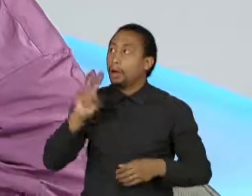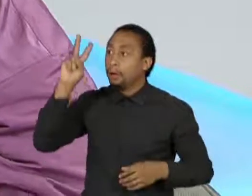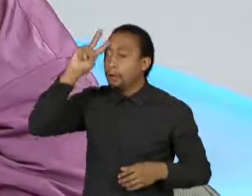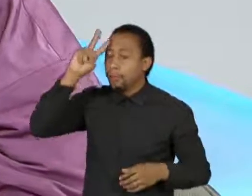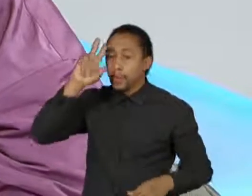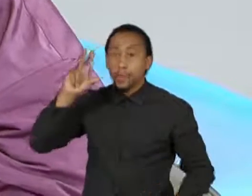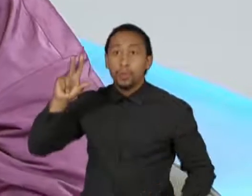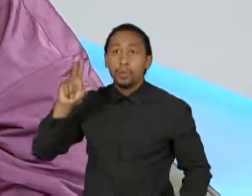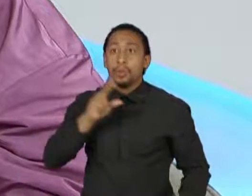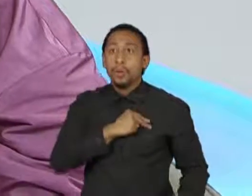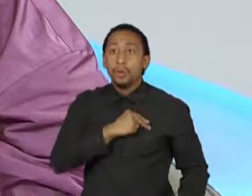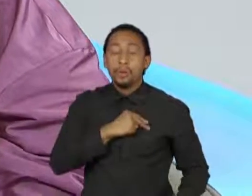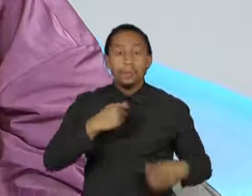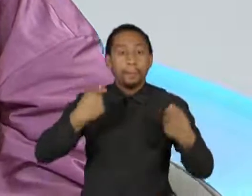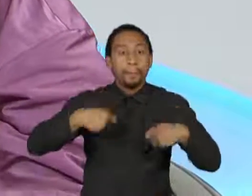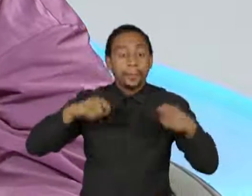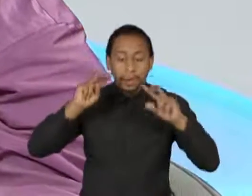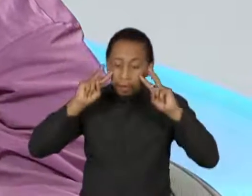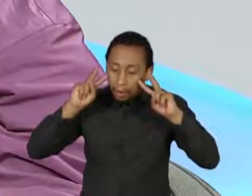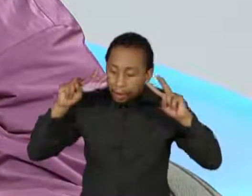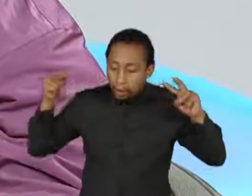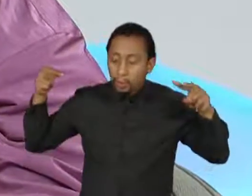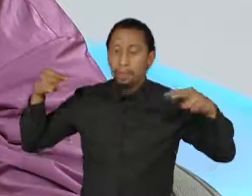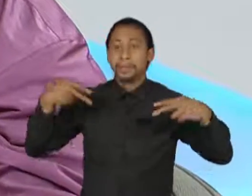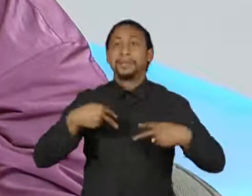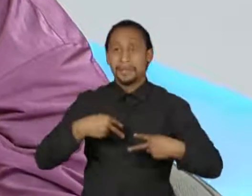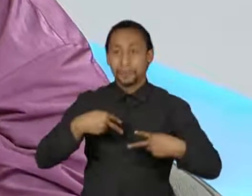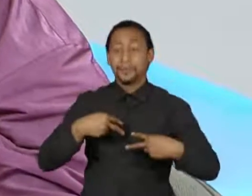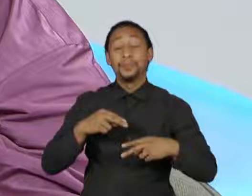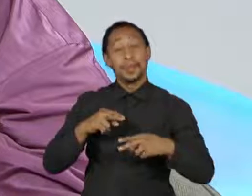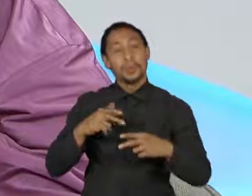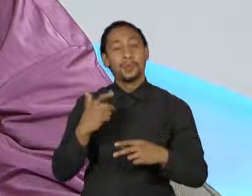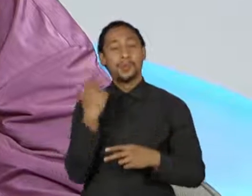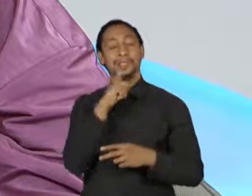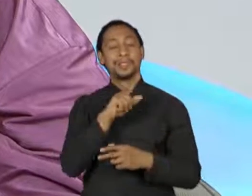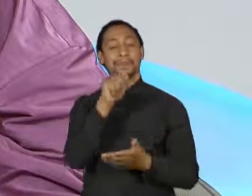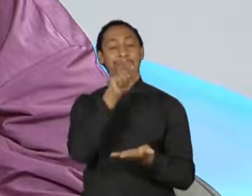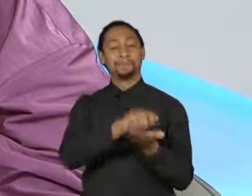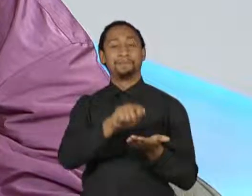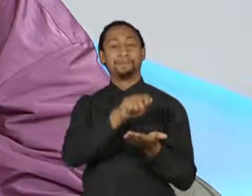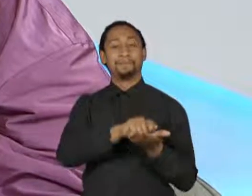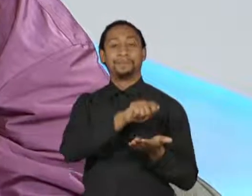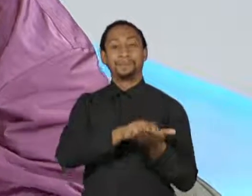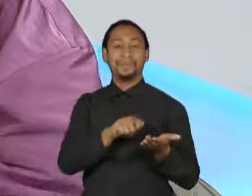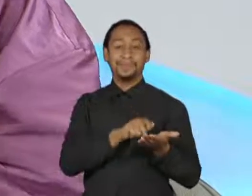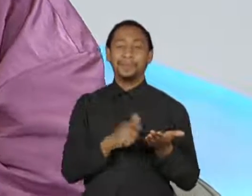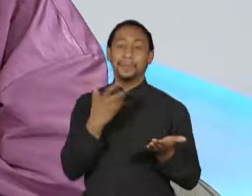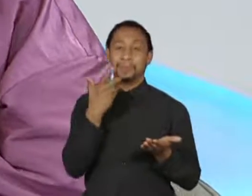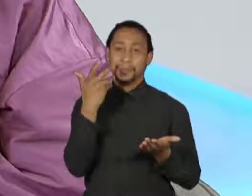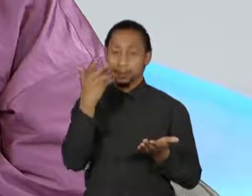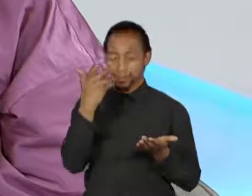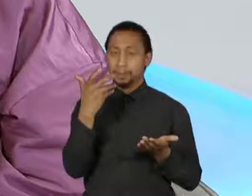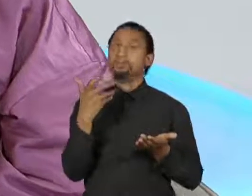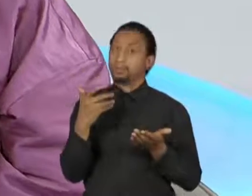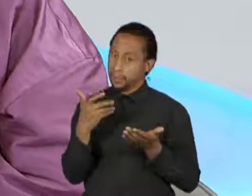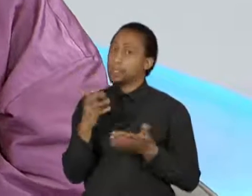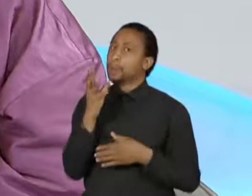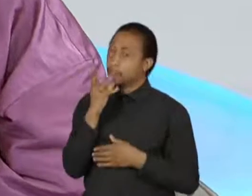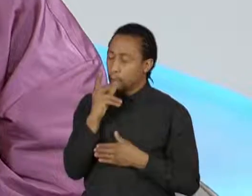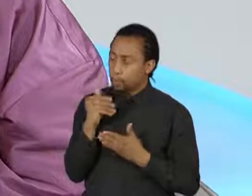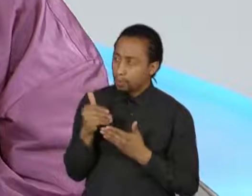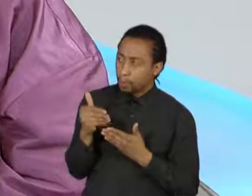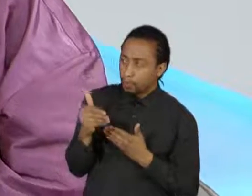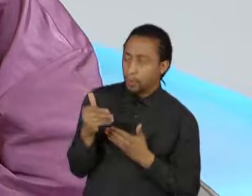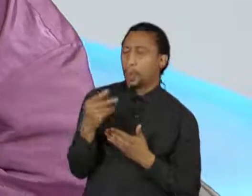eu precisava mesmo olhar para isso. E esse disco nasce desse olhar e foi um processo de 2 anos de produção, né?